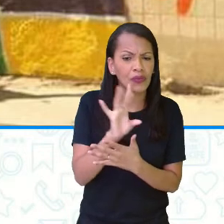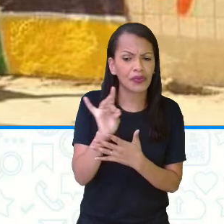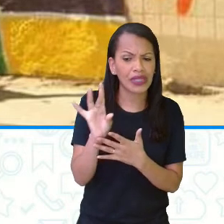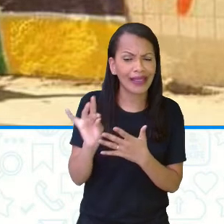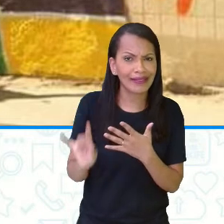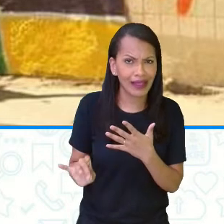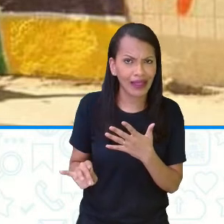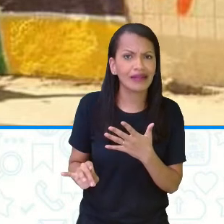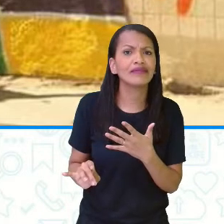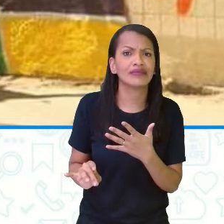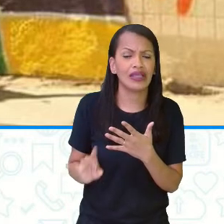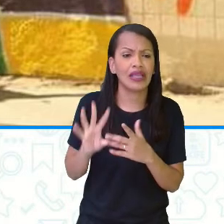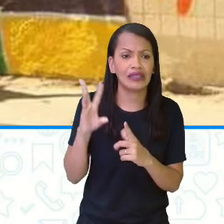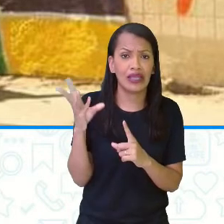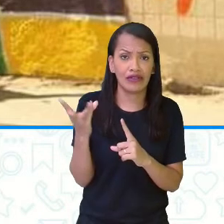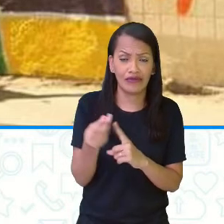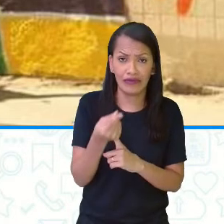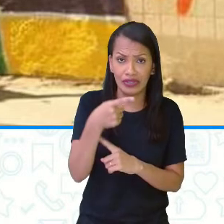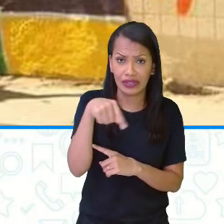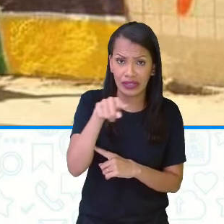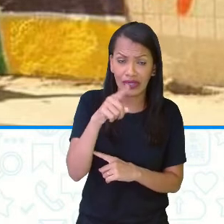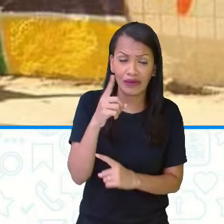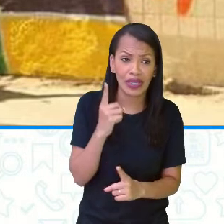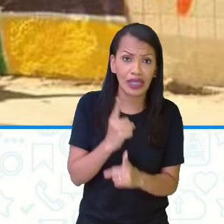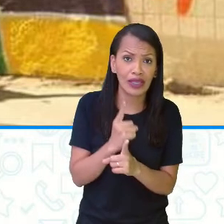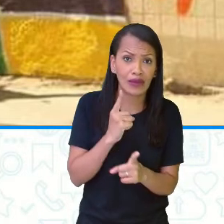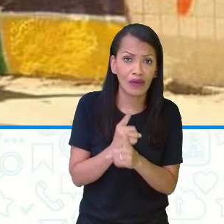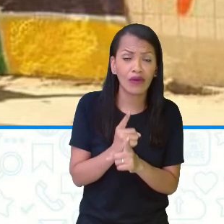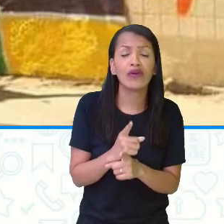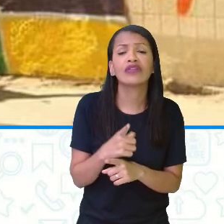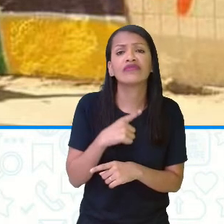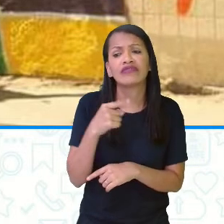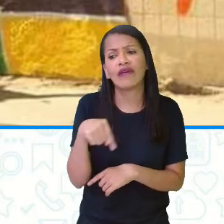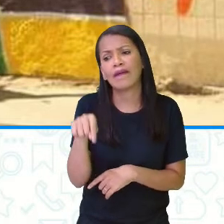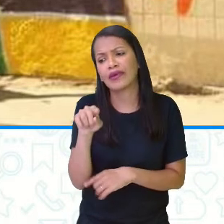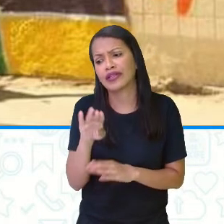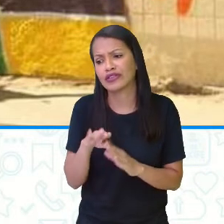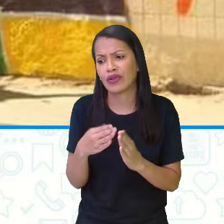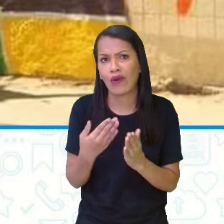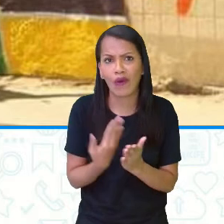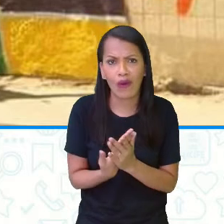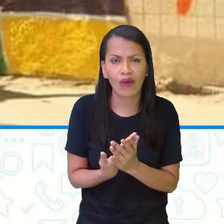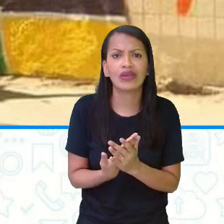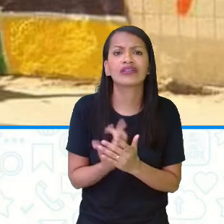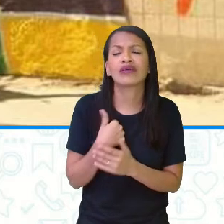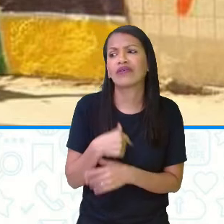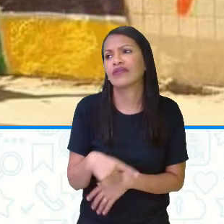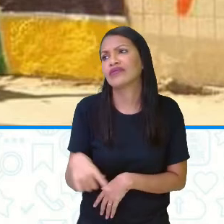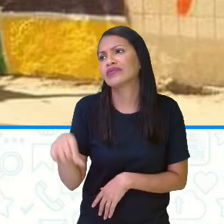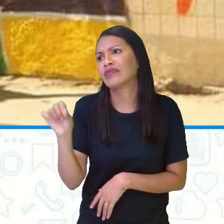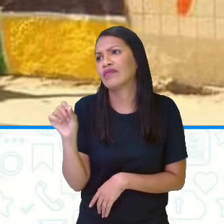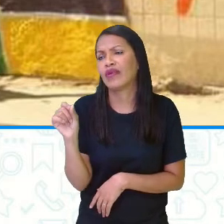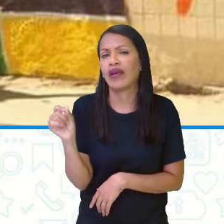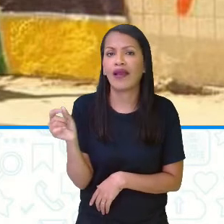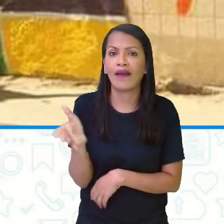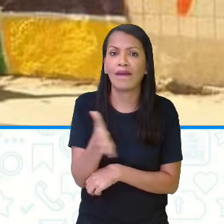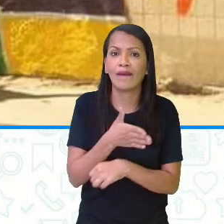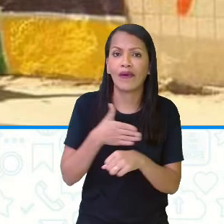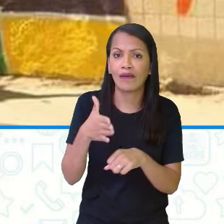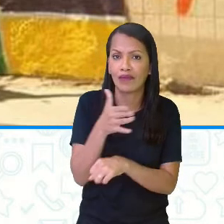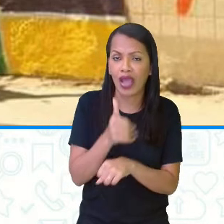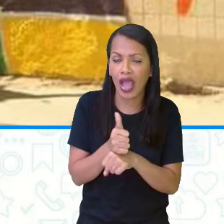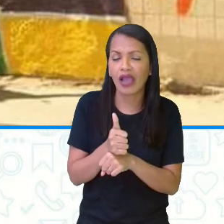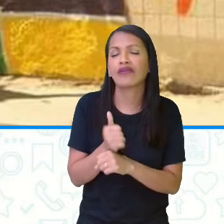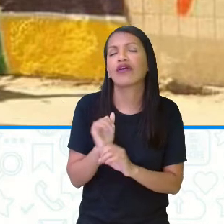detalhes, nas artes que vocês encontram no caminho, que você vai para a escola, no caminho que você sai, vai para um parque, vai para uma festa, vai para